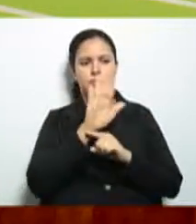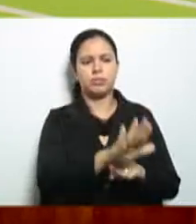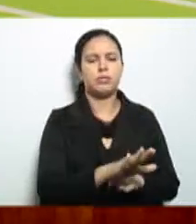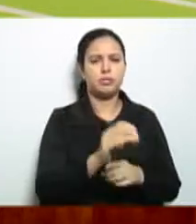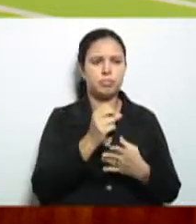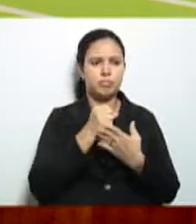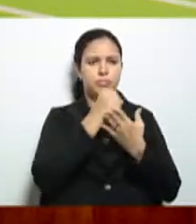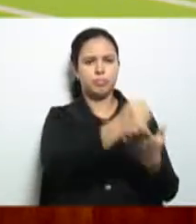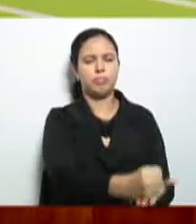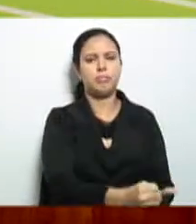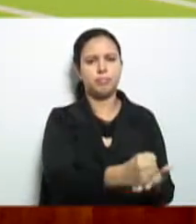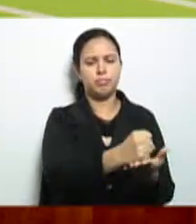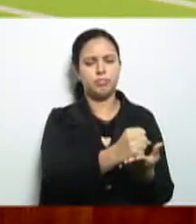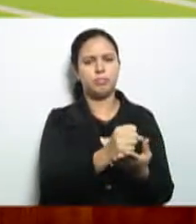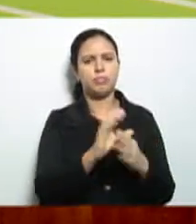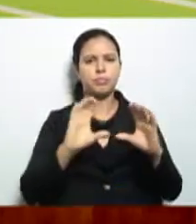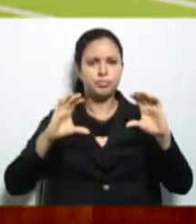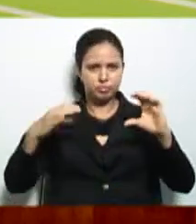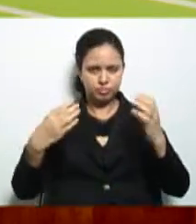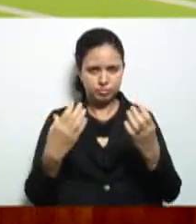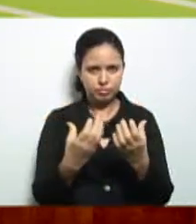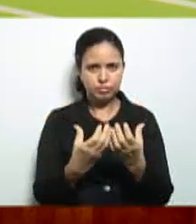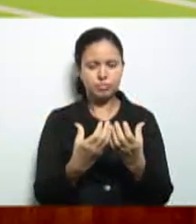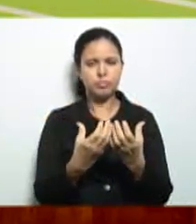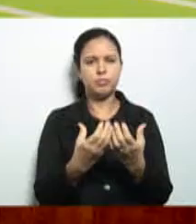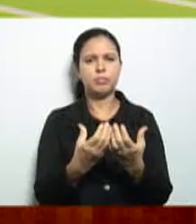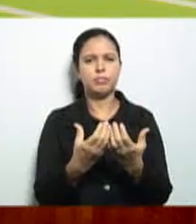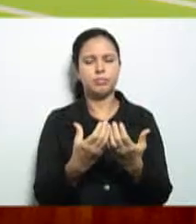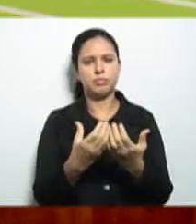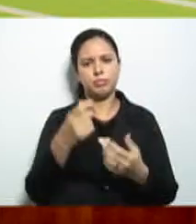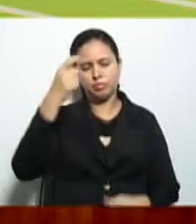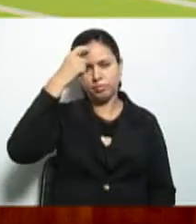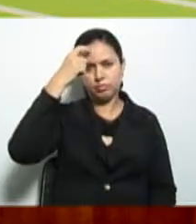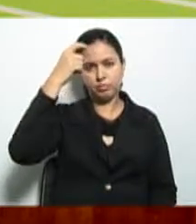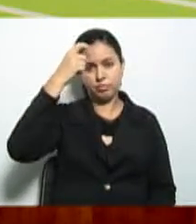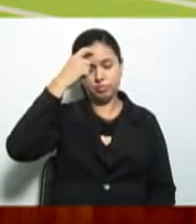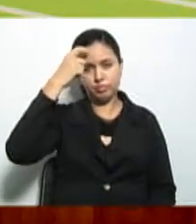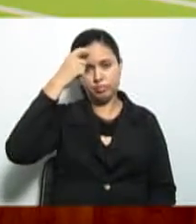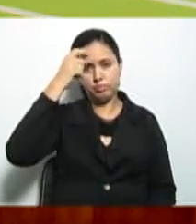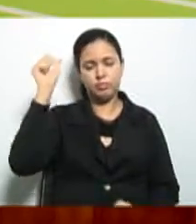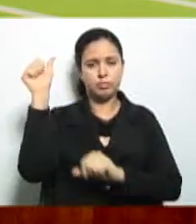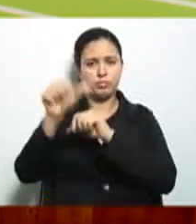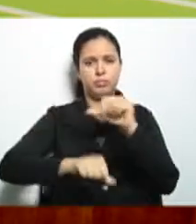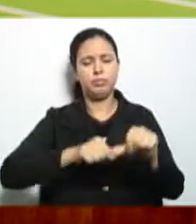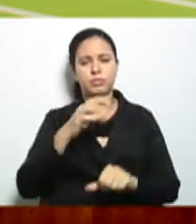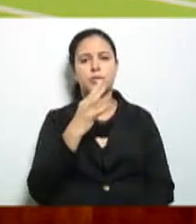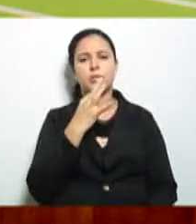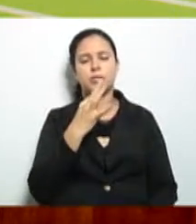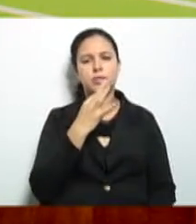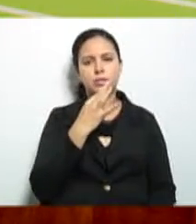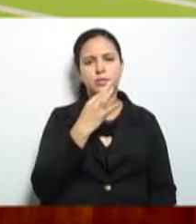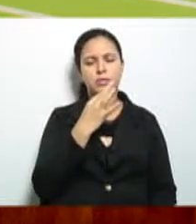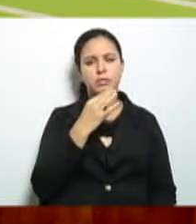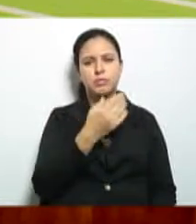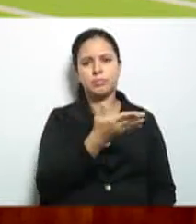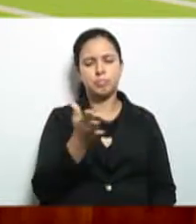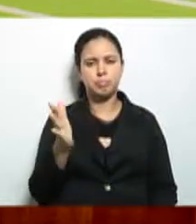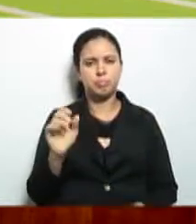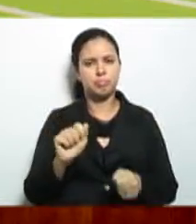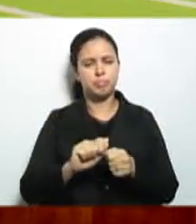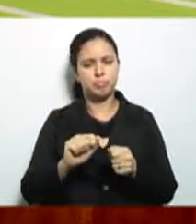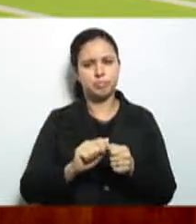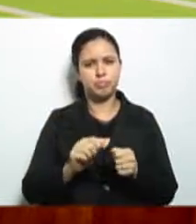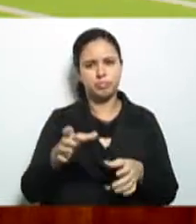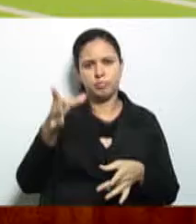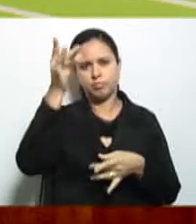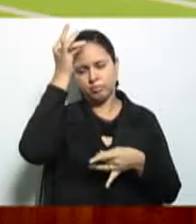uma contribuição para a sua comunidade, ajudando com essa conscientização, transformando esse conhecimento que nós construímos aqui